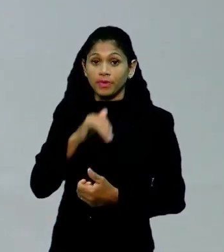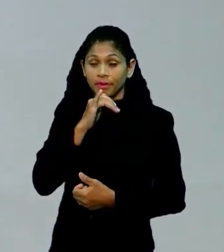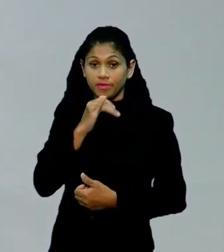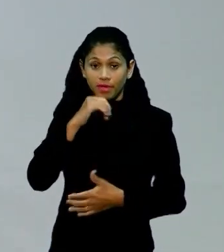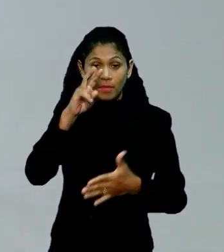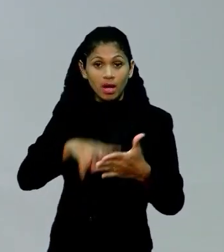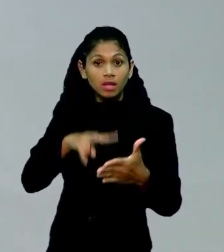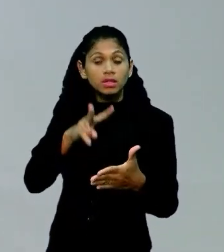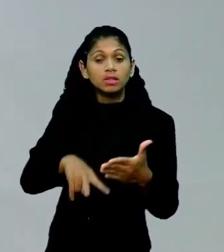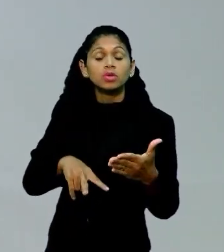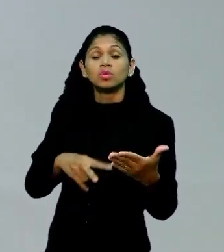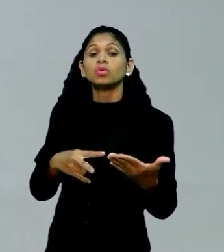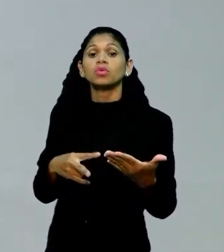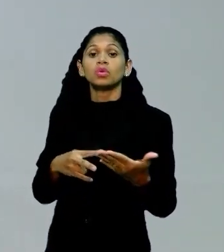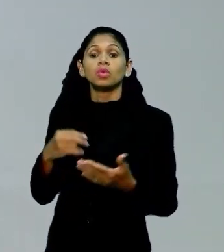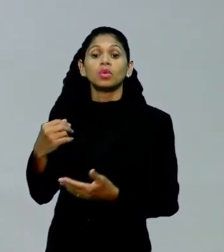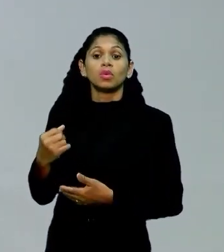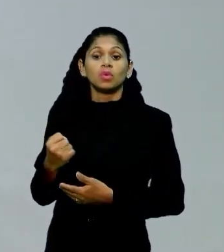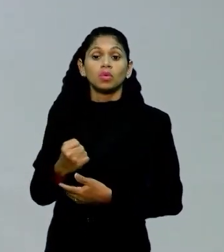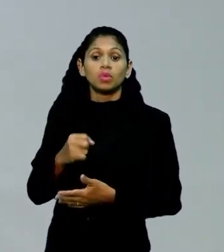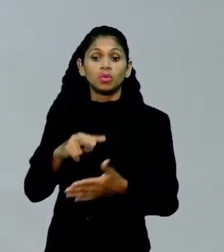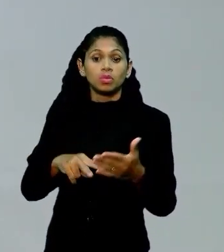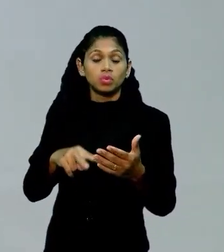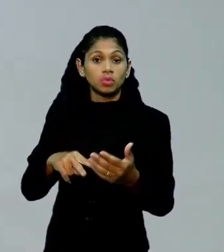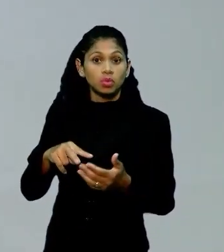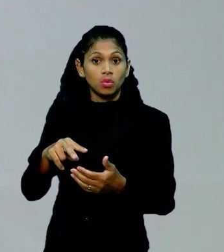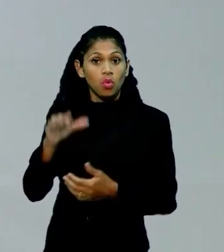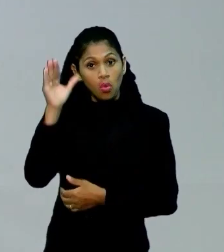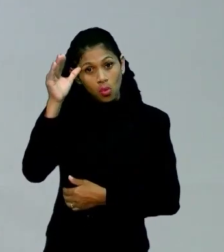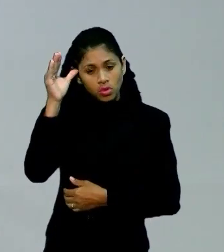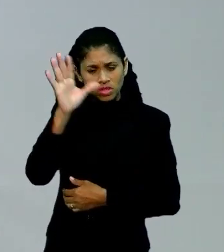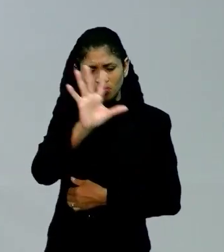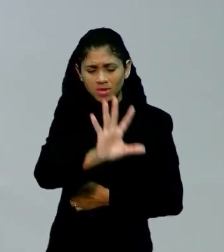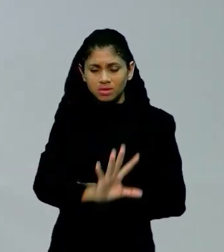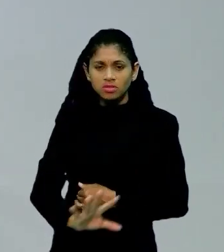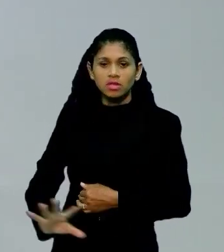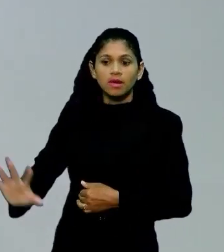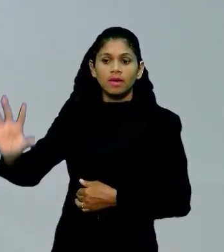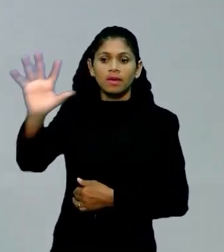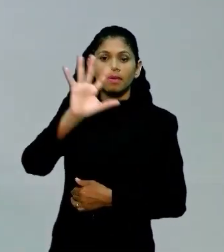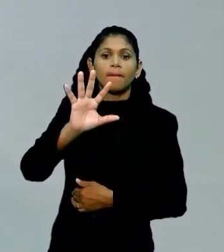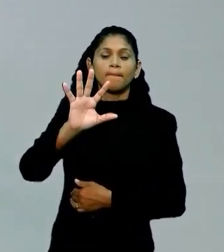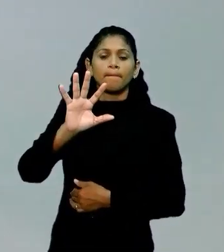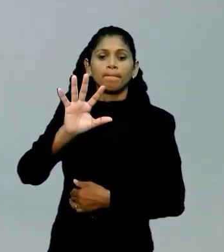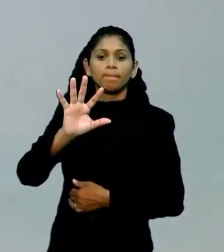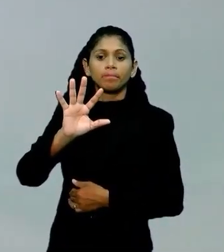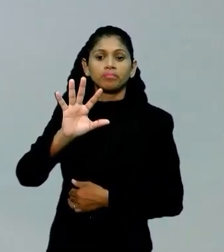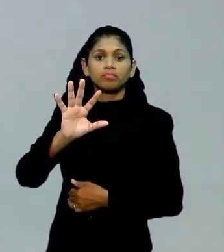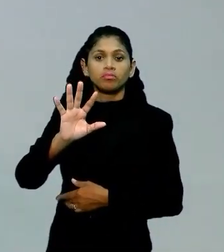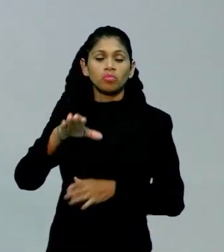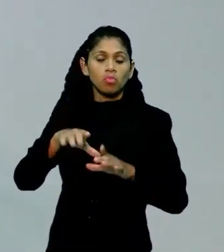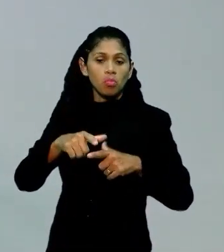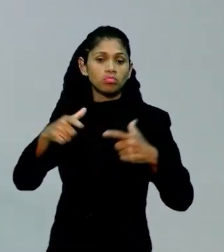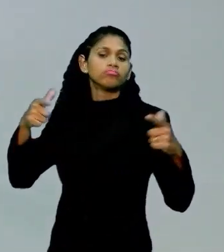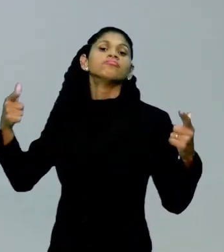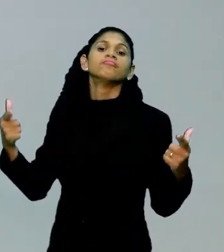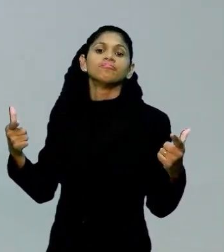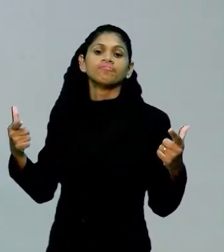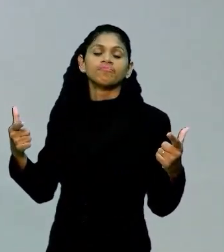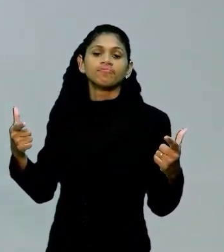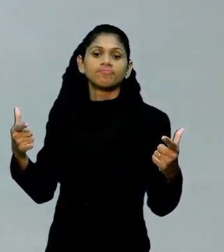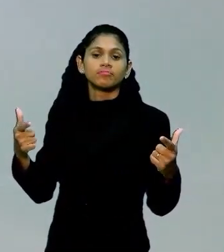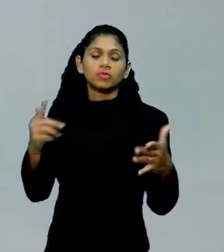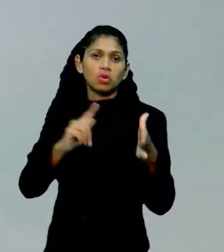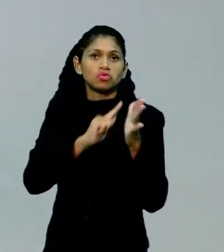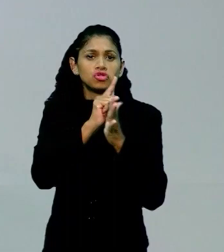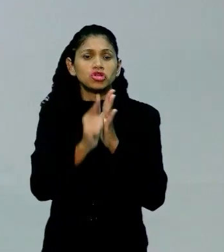posso dizer sobre a competência é que ela é um conhecimento geral um conhecimento um pouco maior é o é um gênero